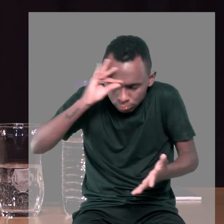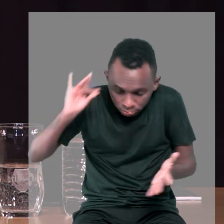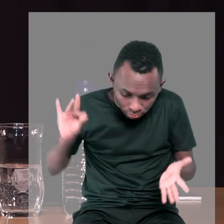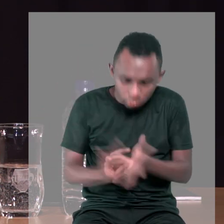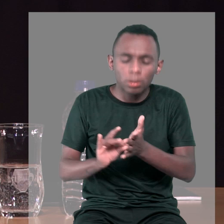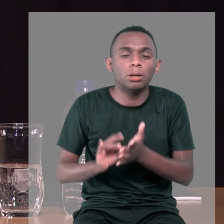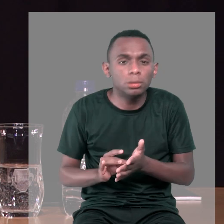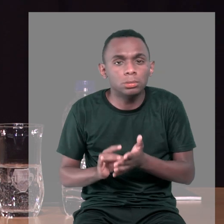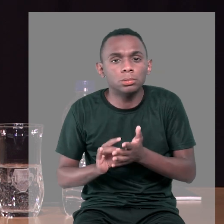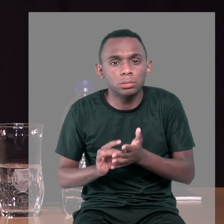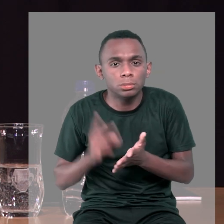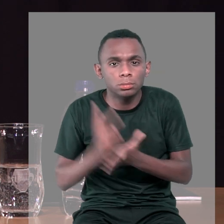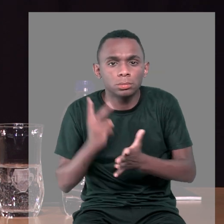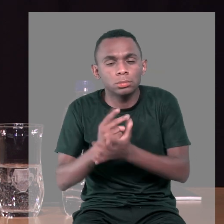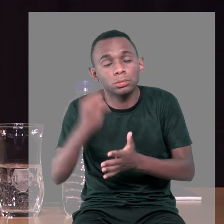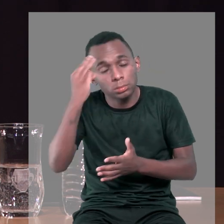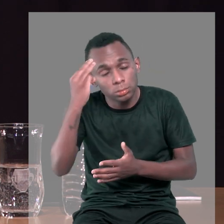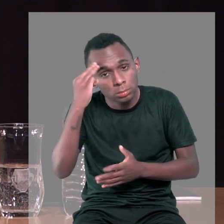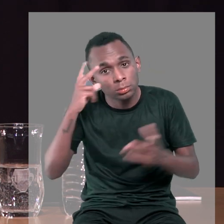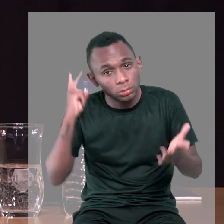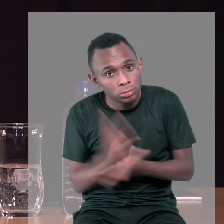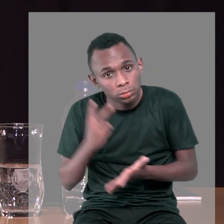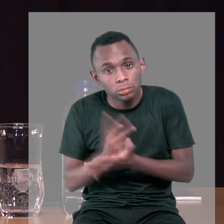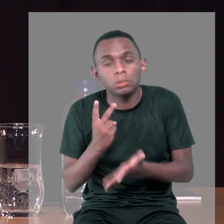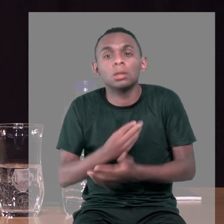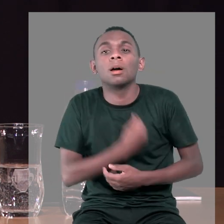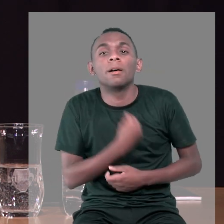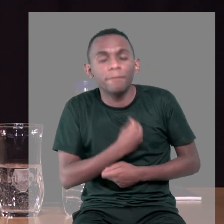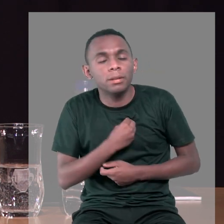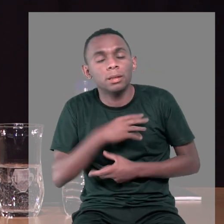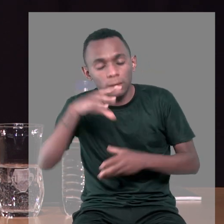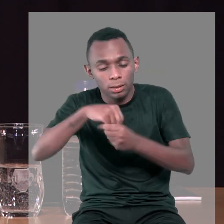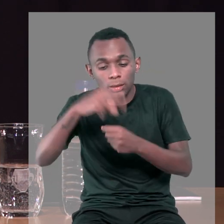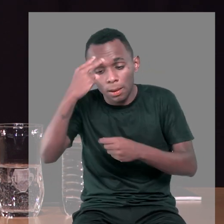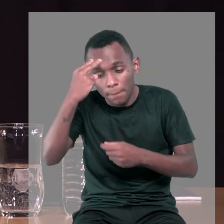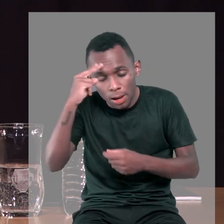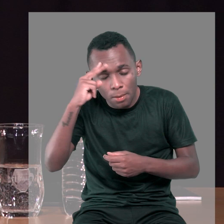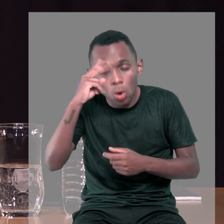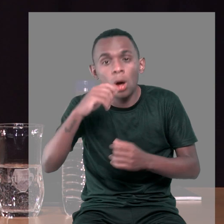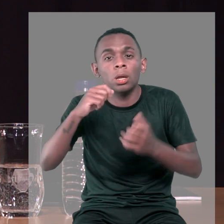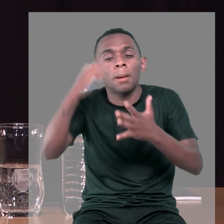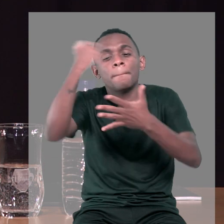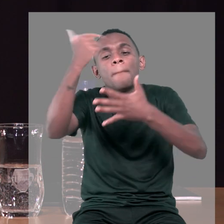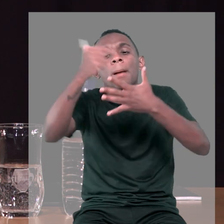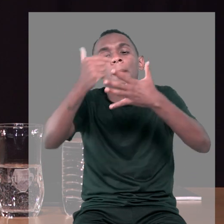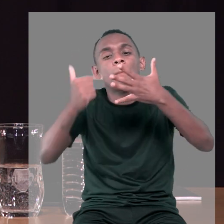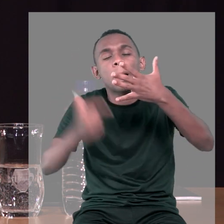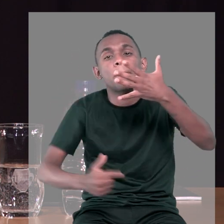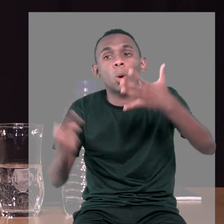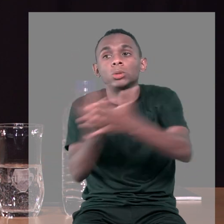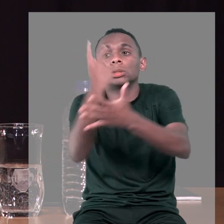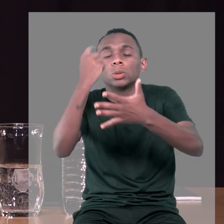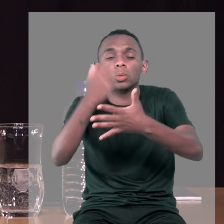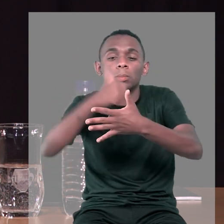manter viva na memória é uma condição sem a qual não é possível fazer um juízo ou avaliar